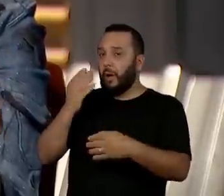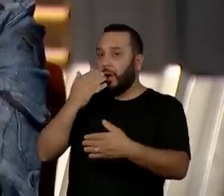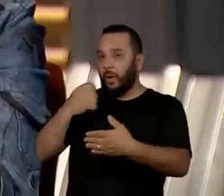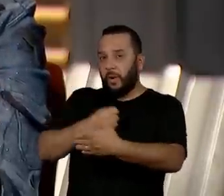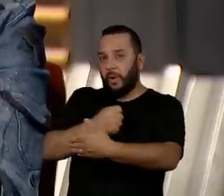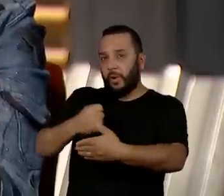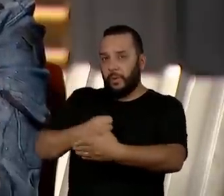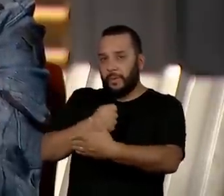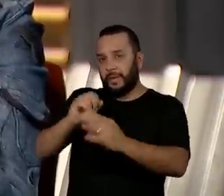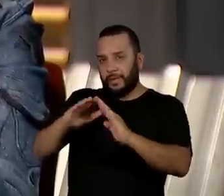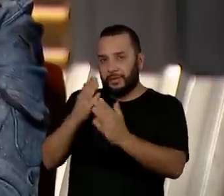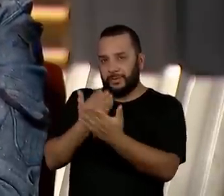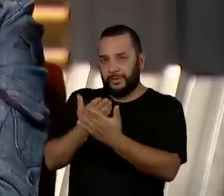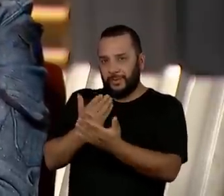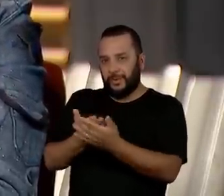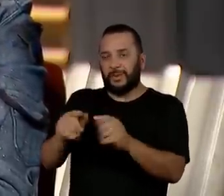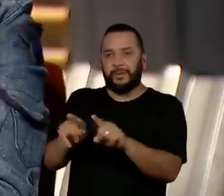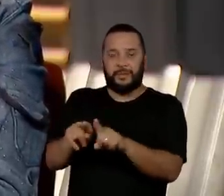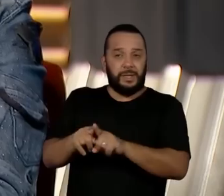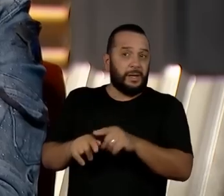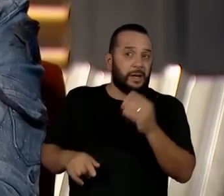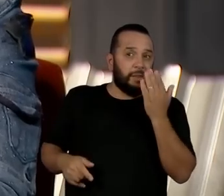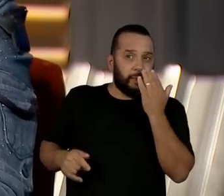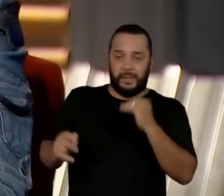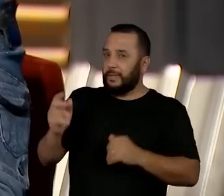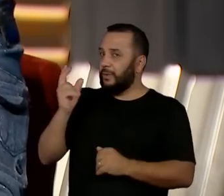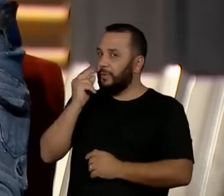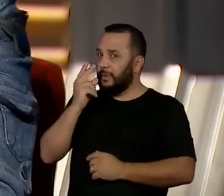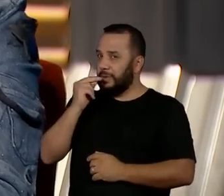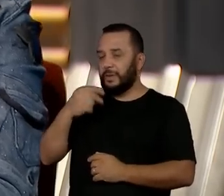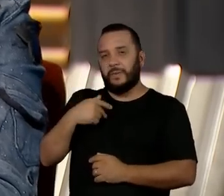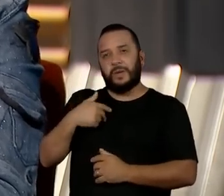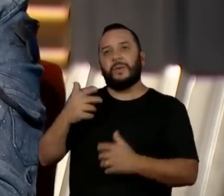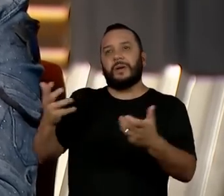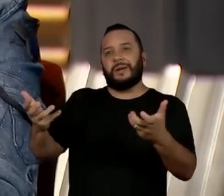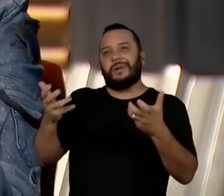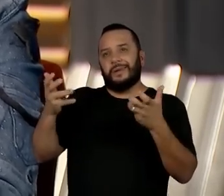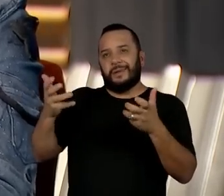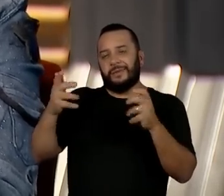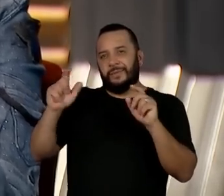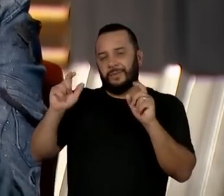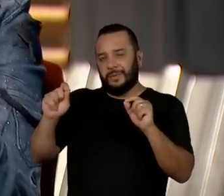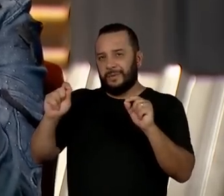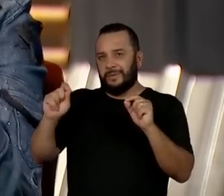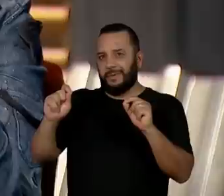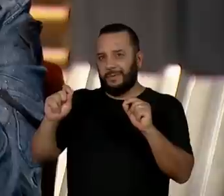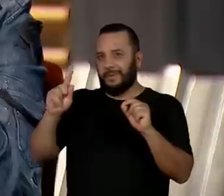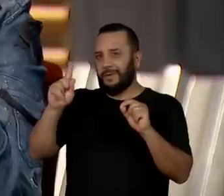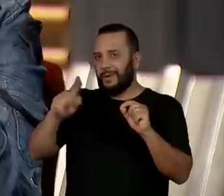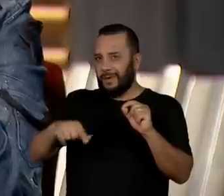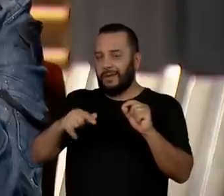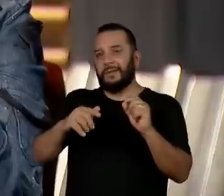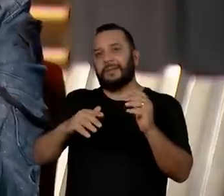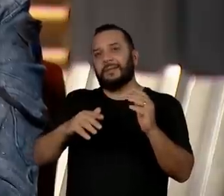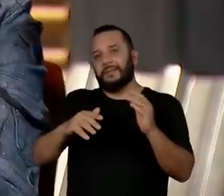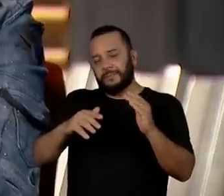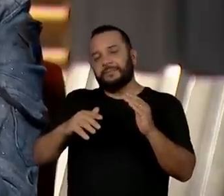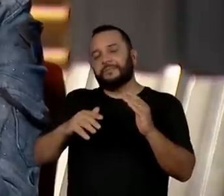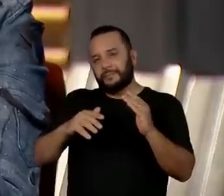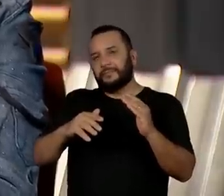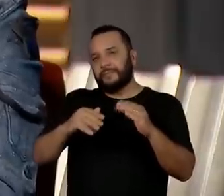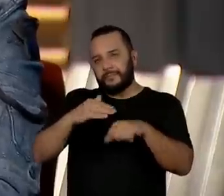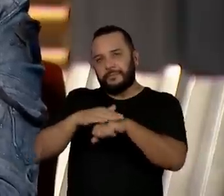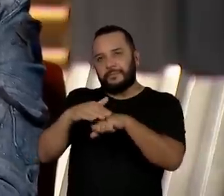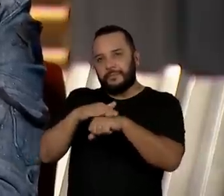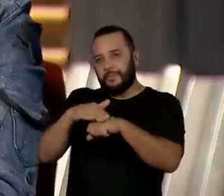e o tema alimentação e Nutrição seja de fato um papel e um diálogo